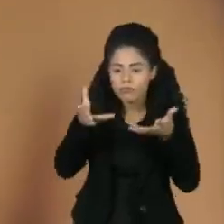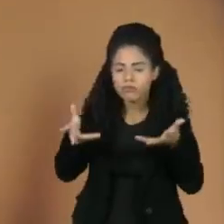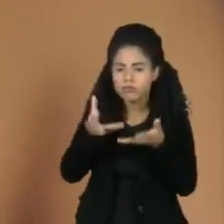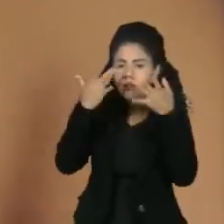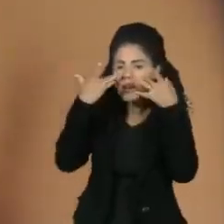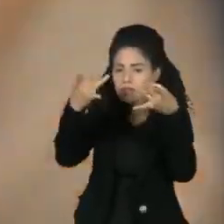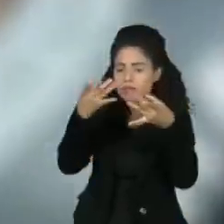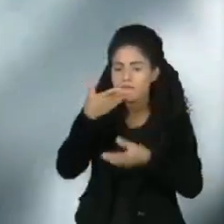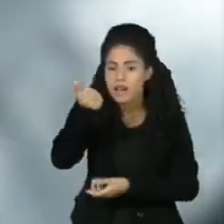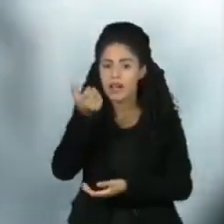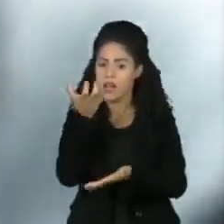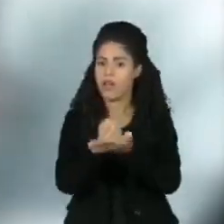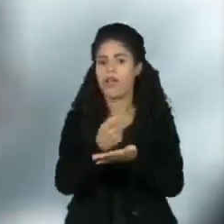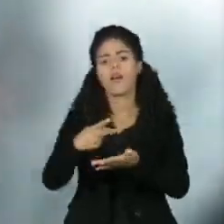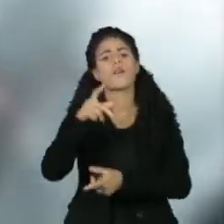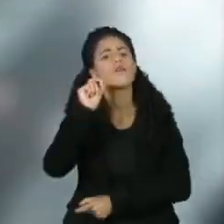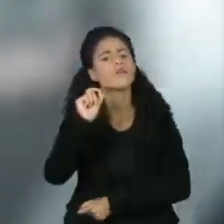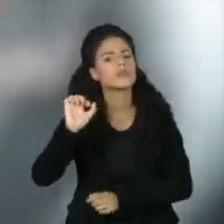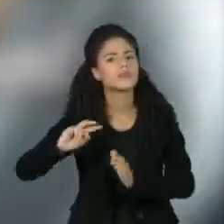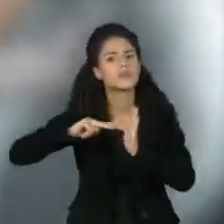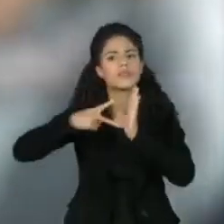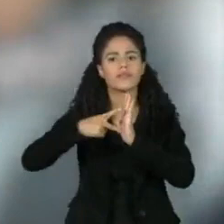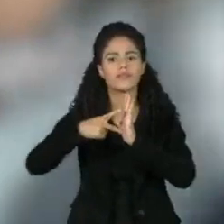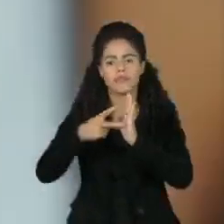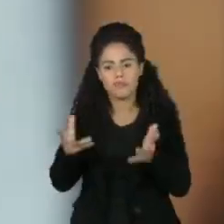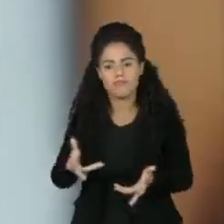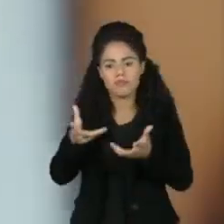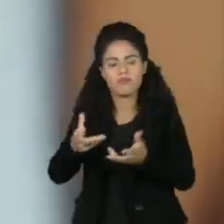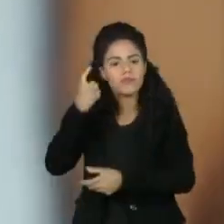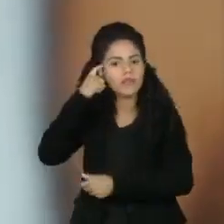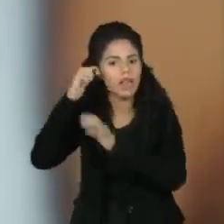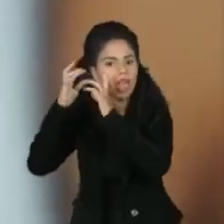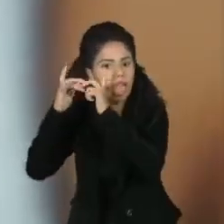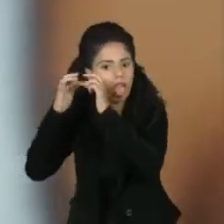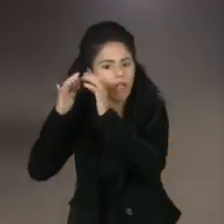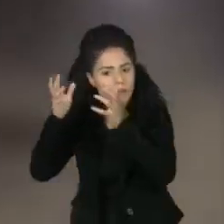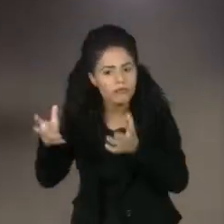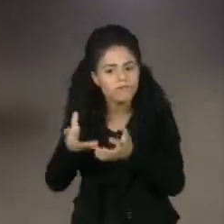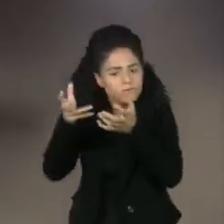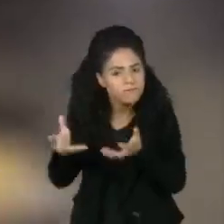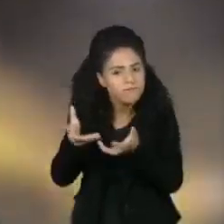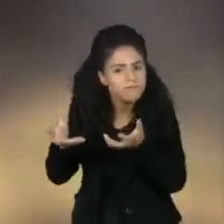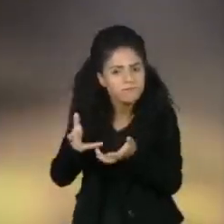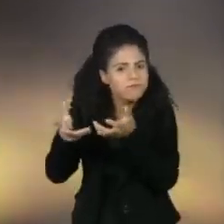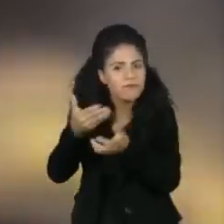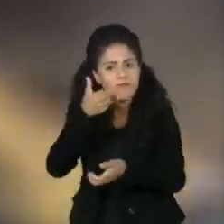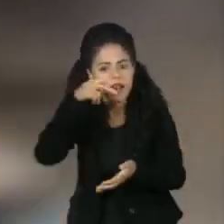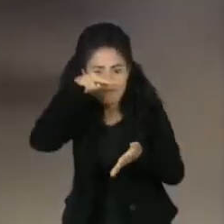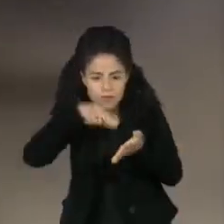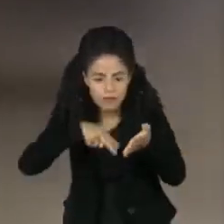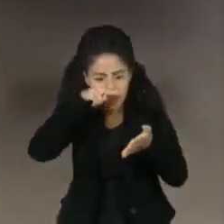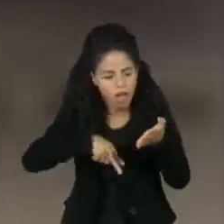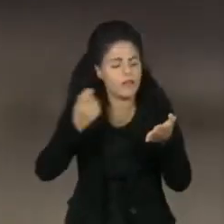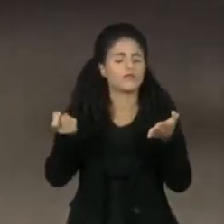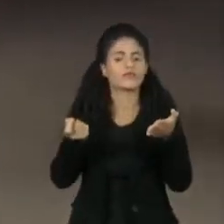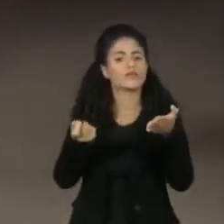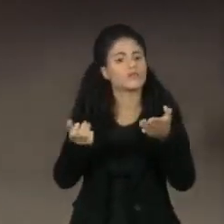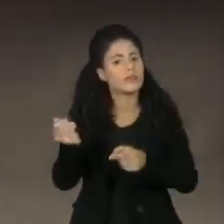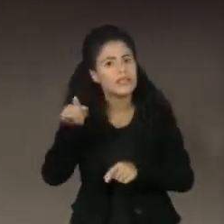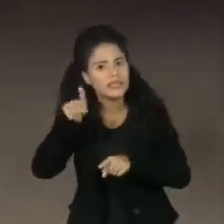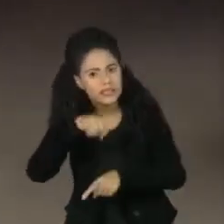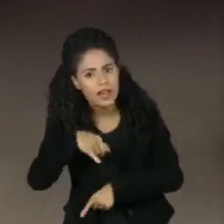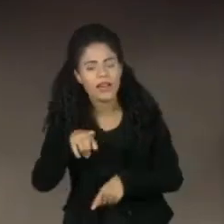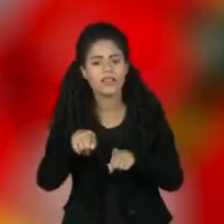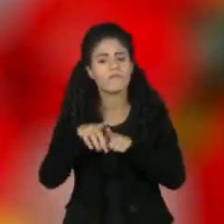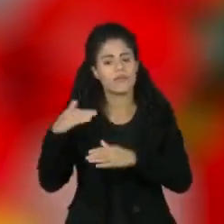Esse tipo de aplicativo, ele não dá esse esforço mental tão importante para atividades como leitura, como